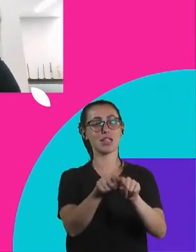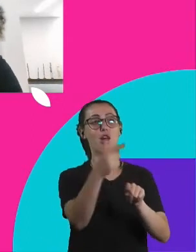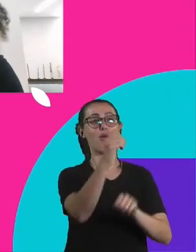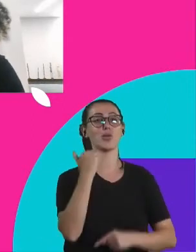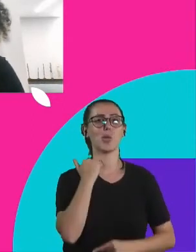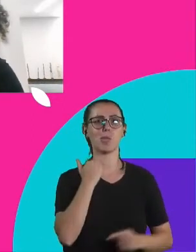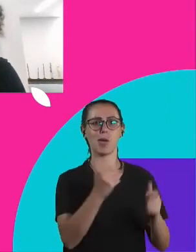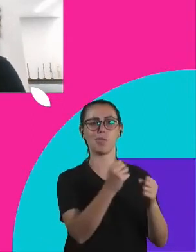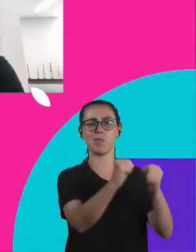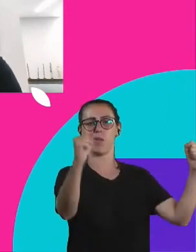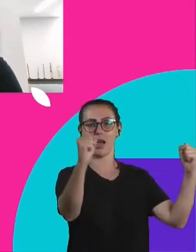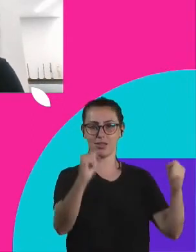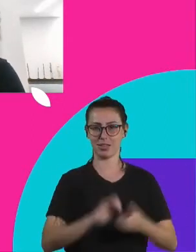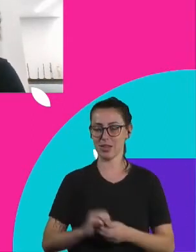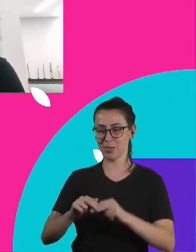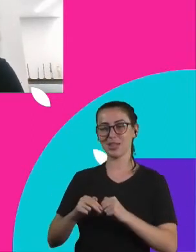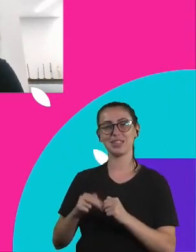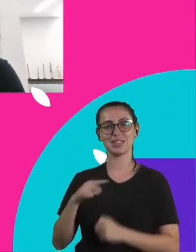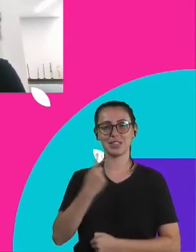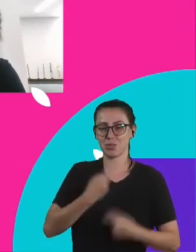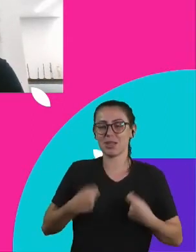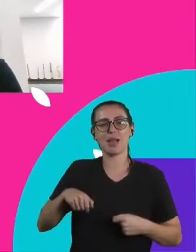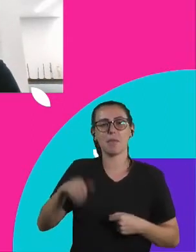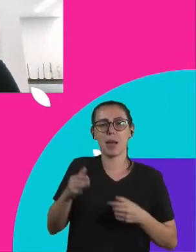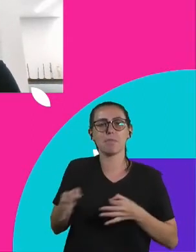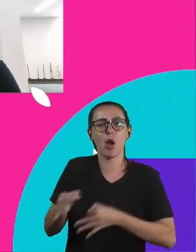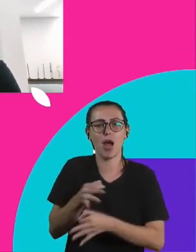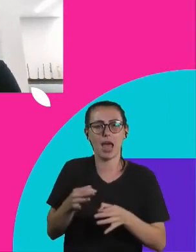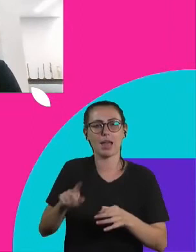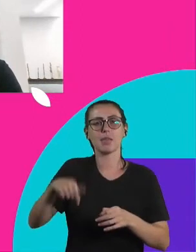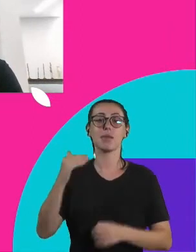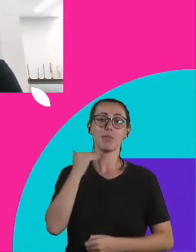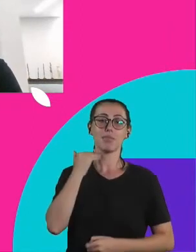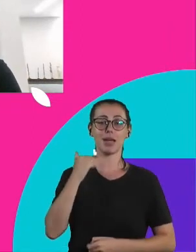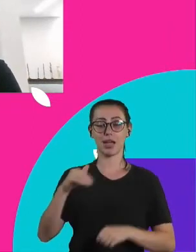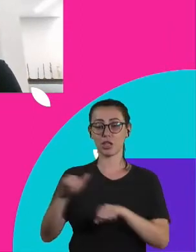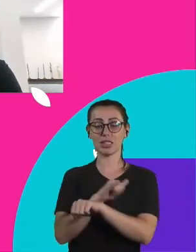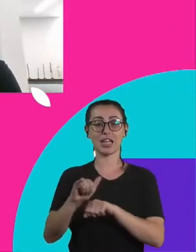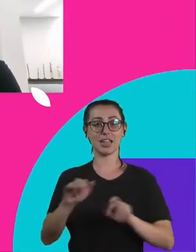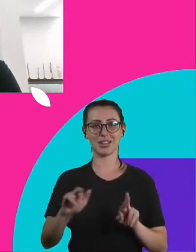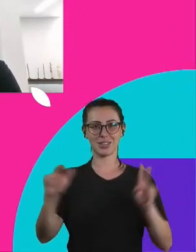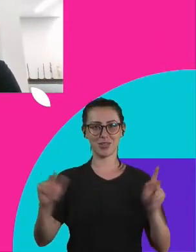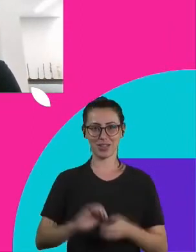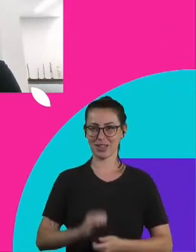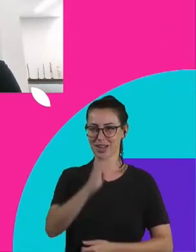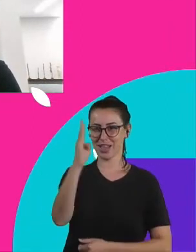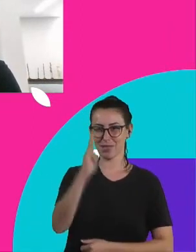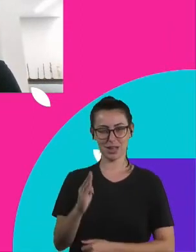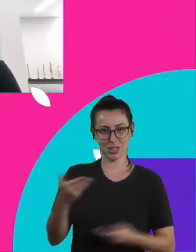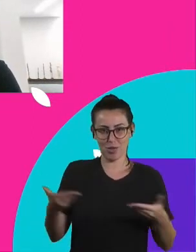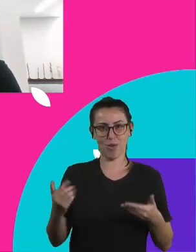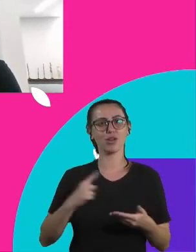ecologia monetária. Quanto mais moedas, quanto mais bancos, quanto mais alternativas, melhor. Mas no Brasil, hoje, já temos